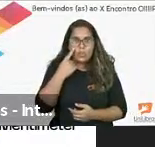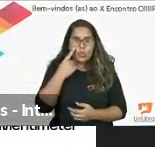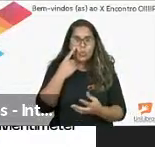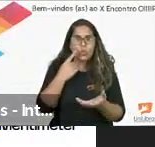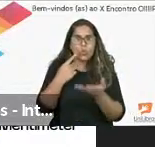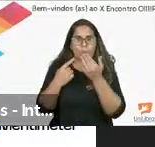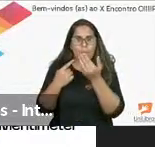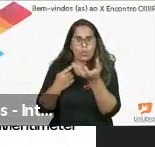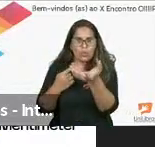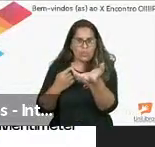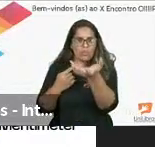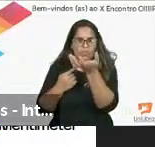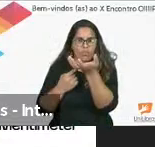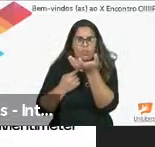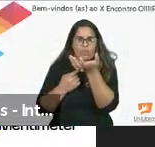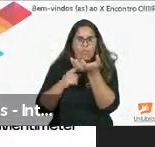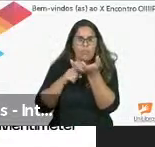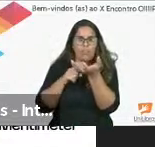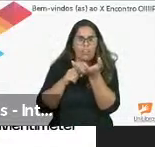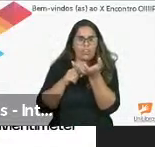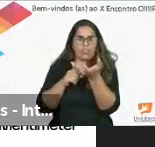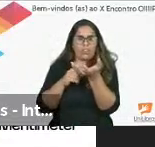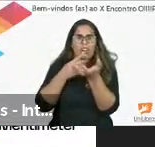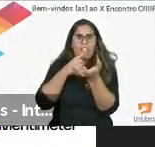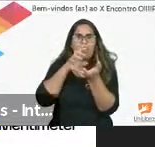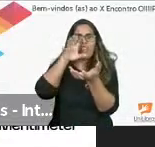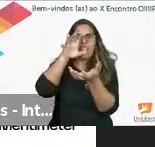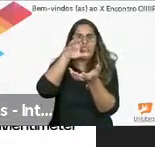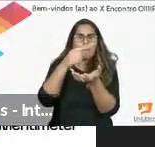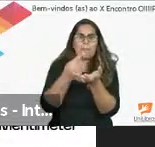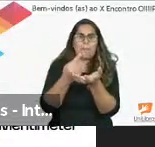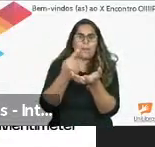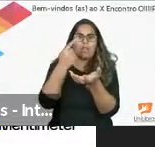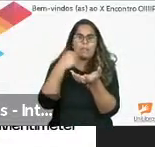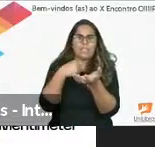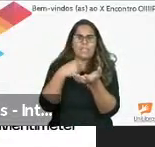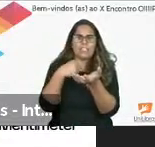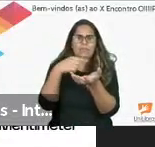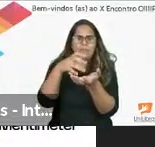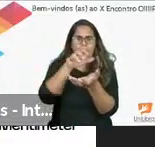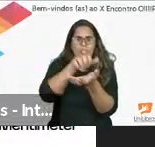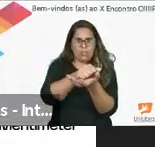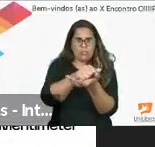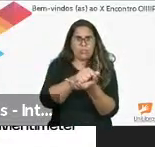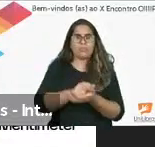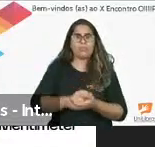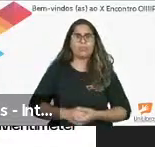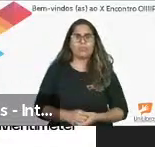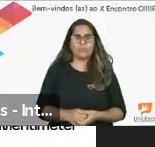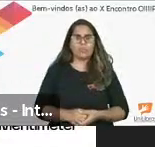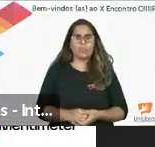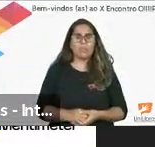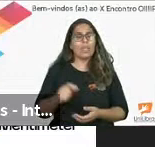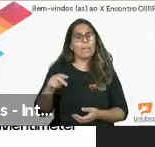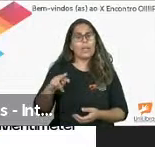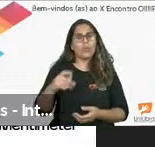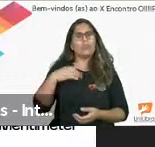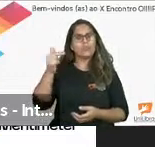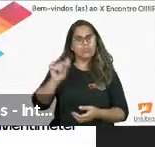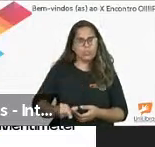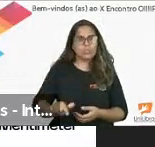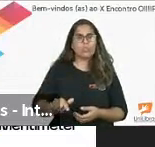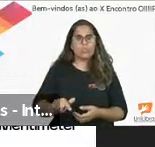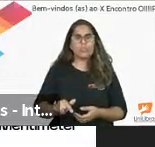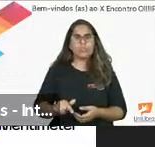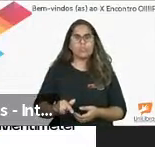o alimento, ela jogava a língua para trás. Eu queria que você repetisse. E o Maturana repetiu